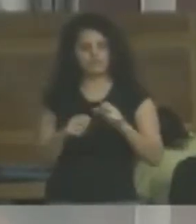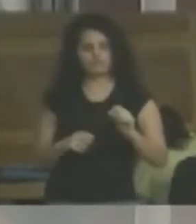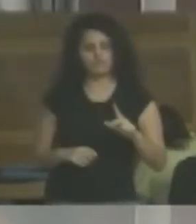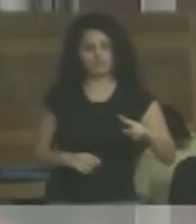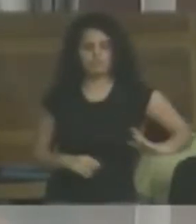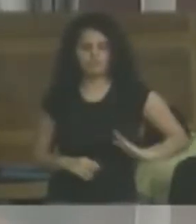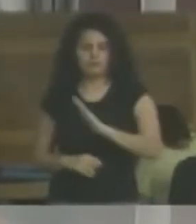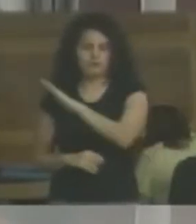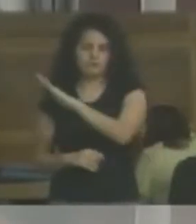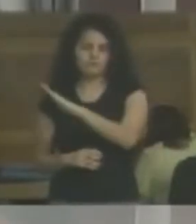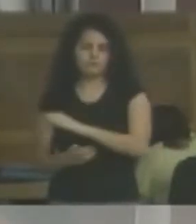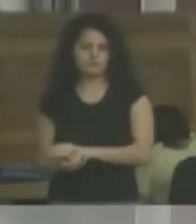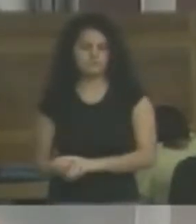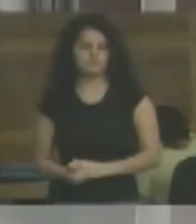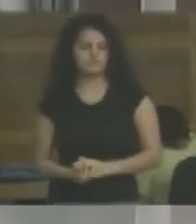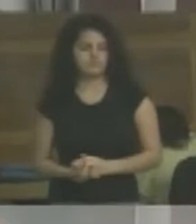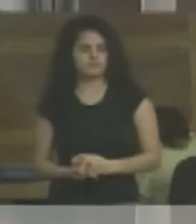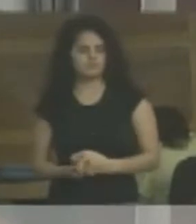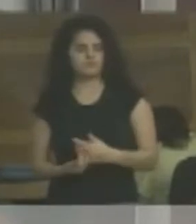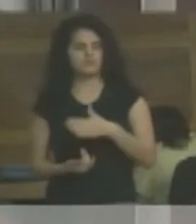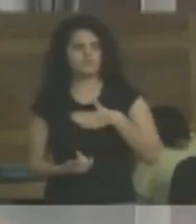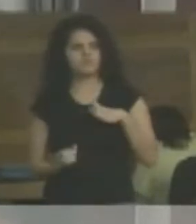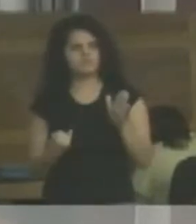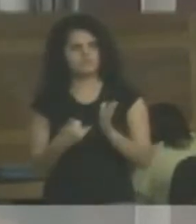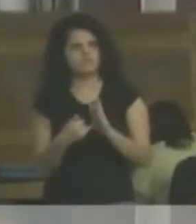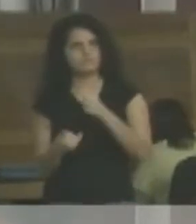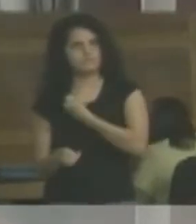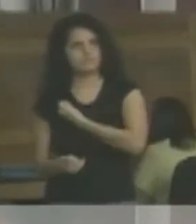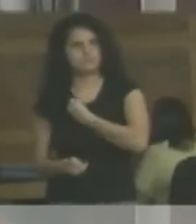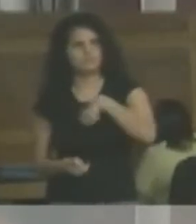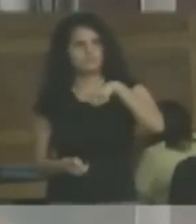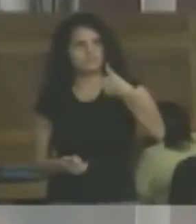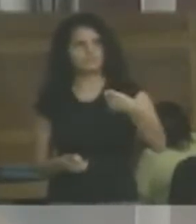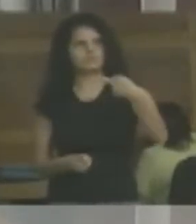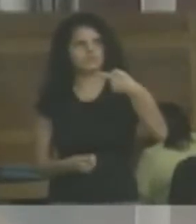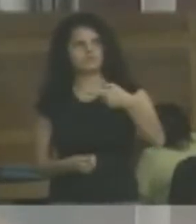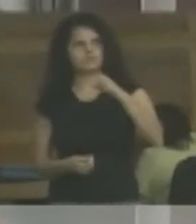asfalto mesmo. E, na minha indicação número